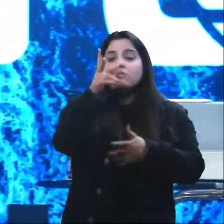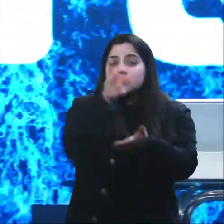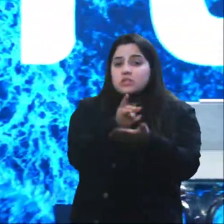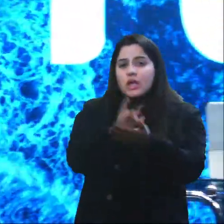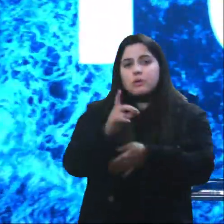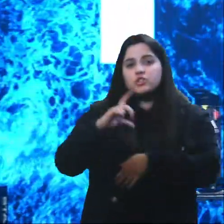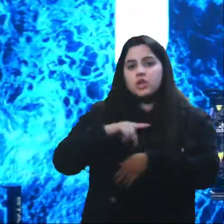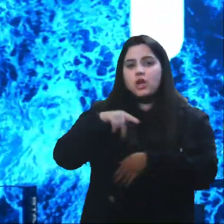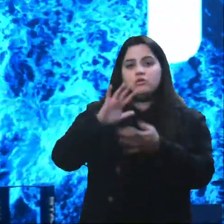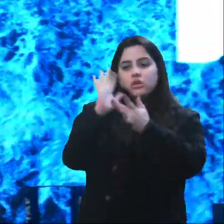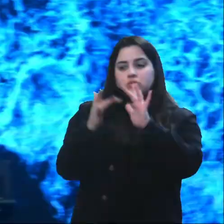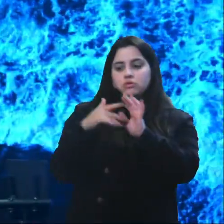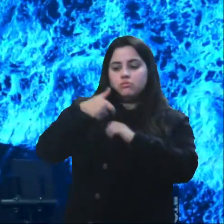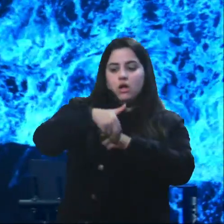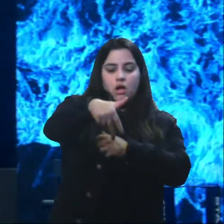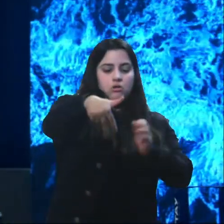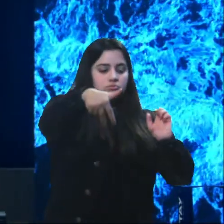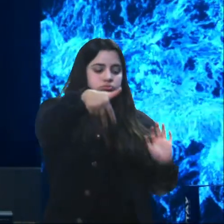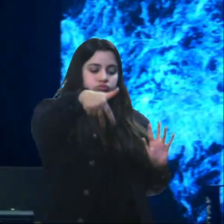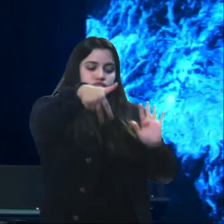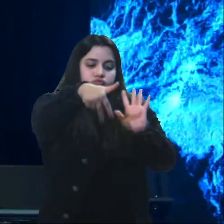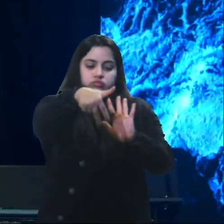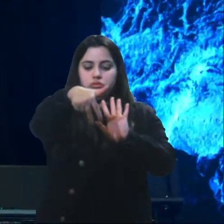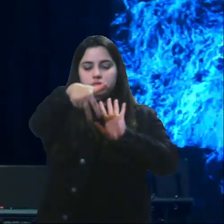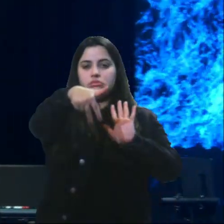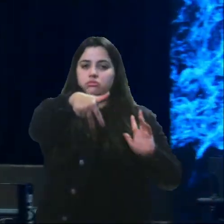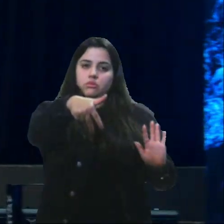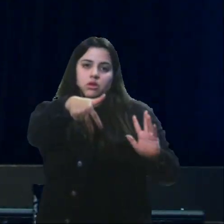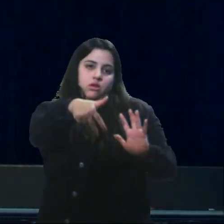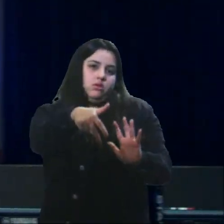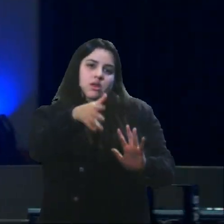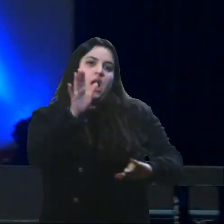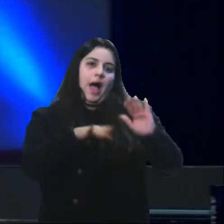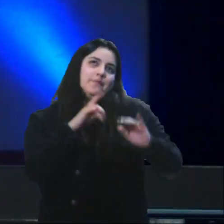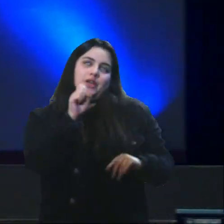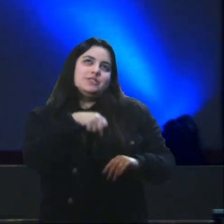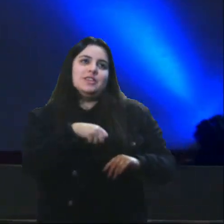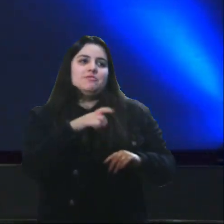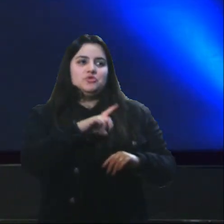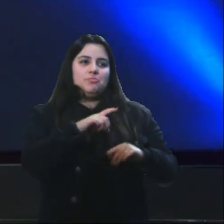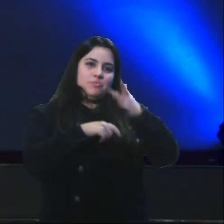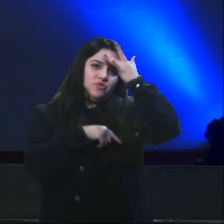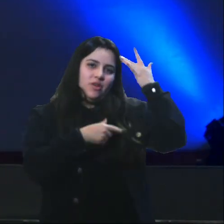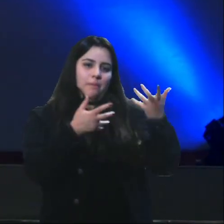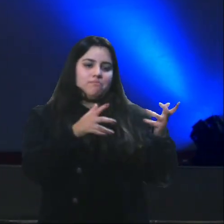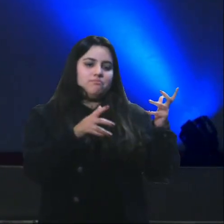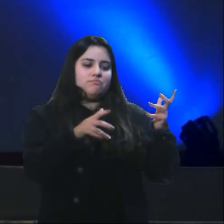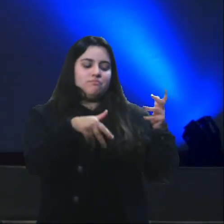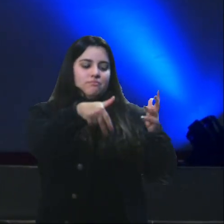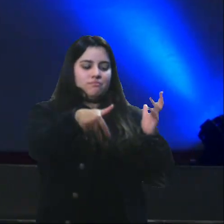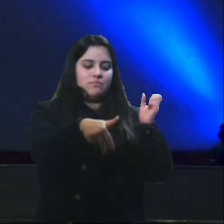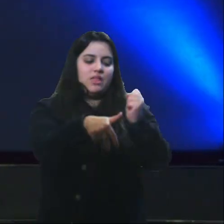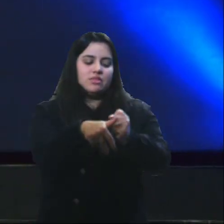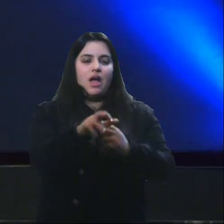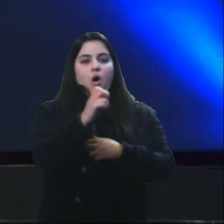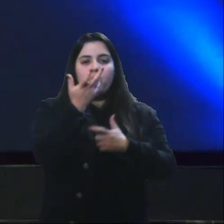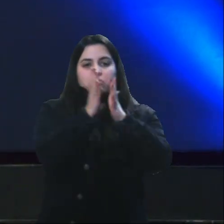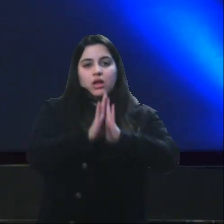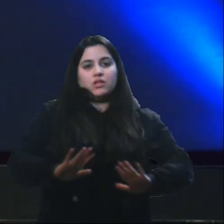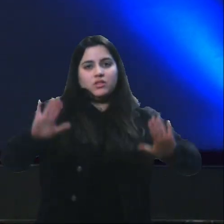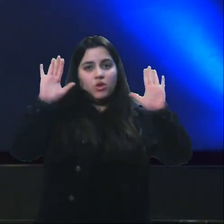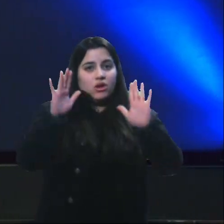seja de pessoas querendo matar ele, ou pessoas querendo adorar e ser curadas, mas Jesus não